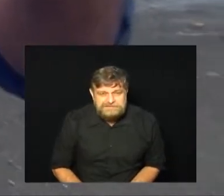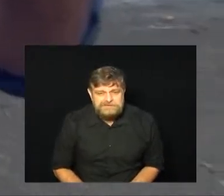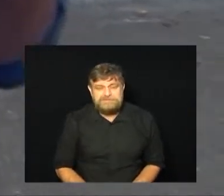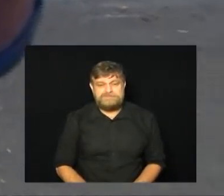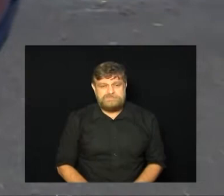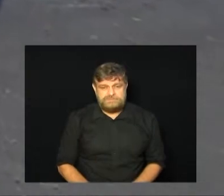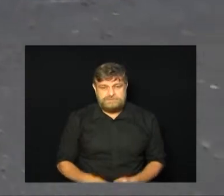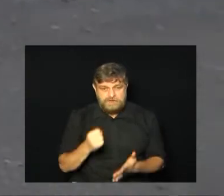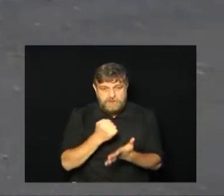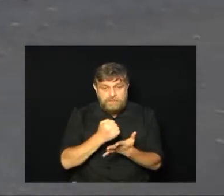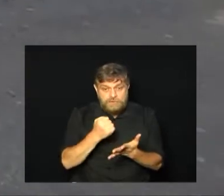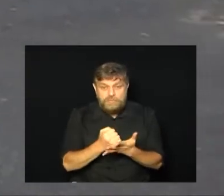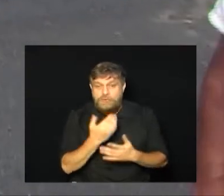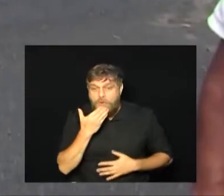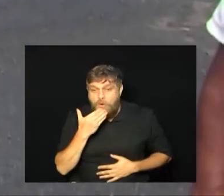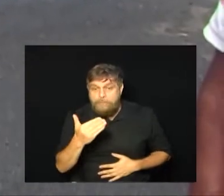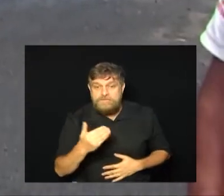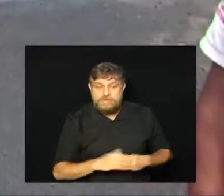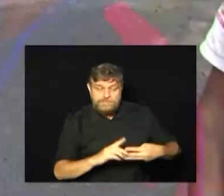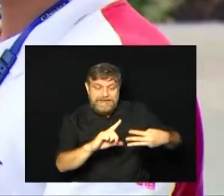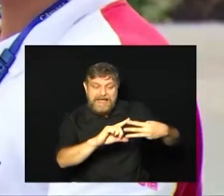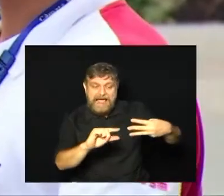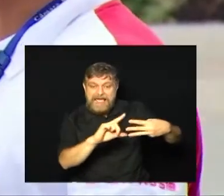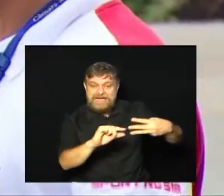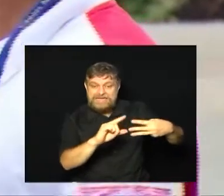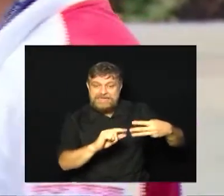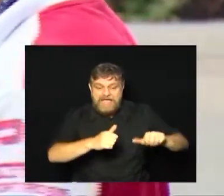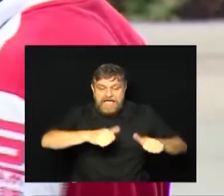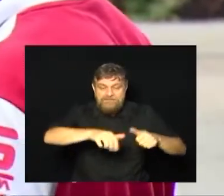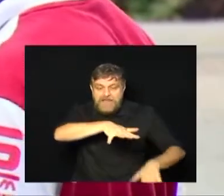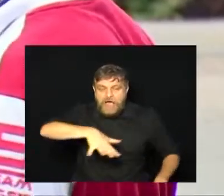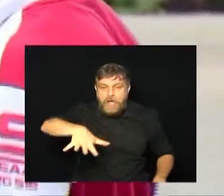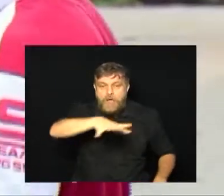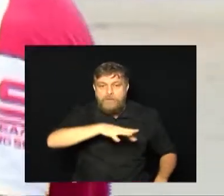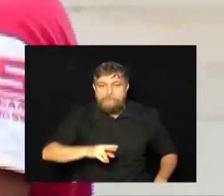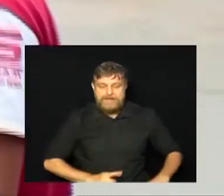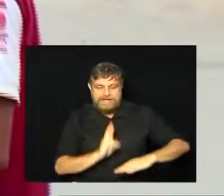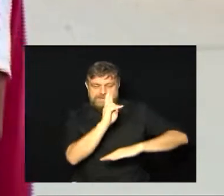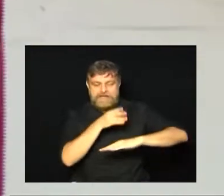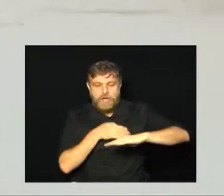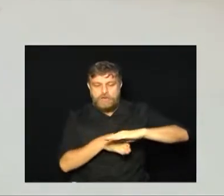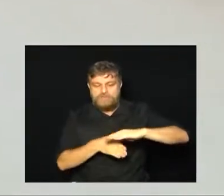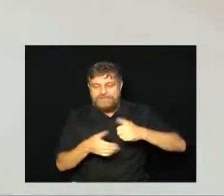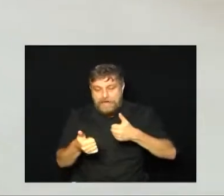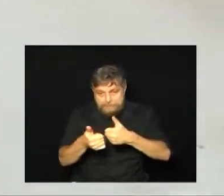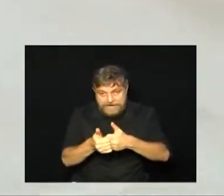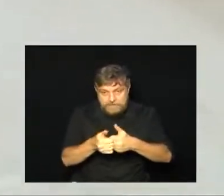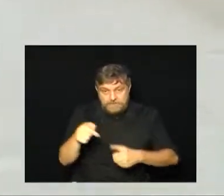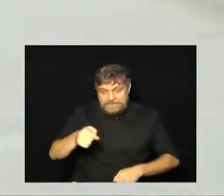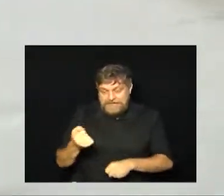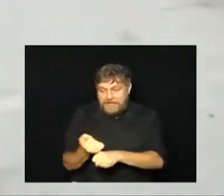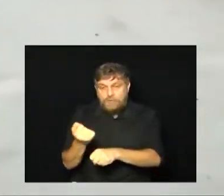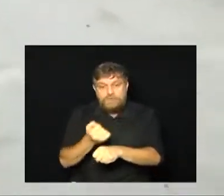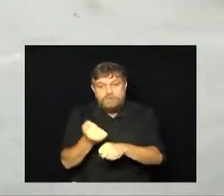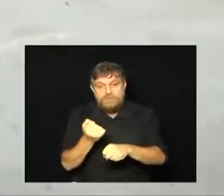protocolar uma indicação que solicita à INDEC a análise de uma área próxima à rodoviária. Existe a viabilidade de criar um